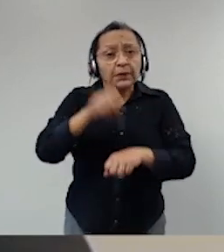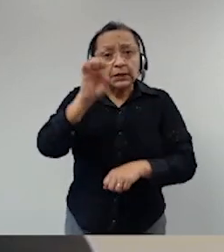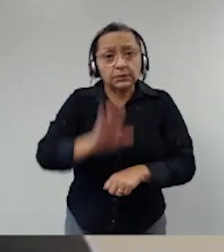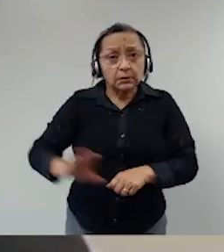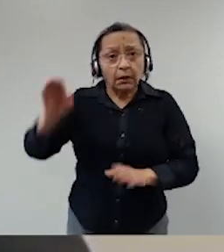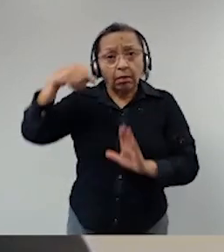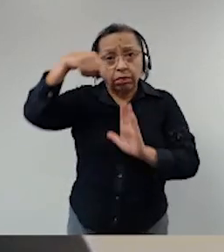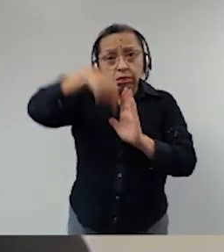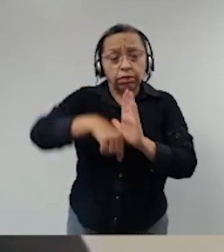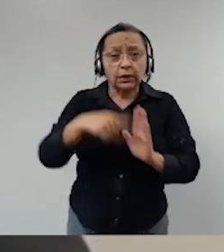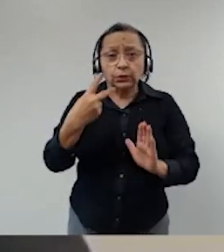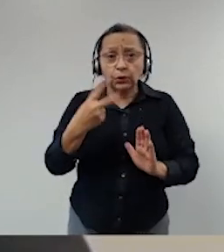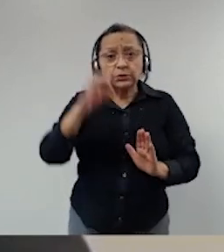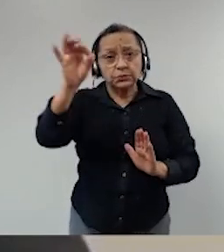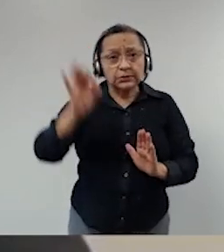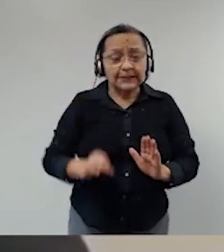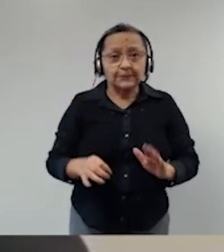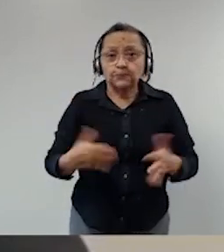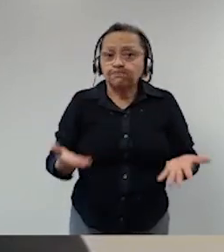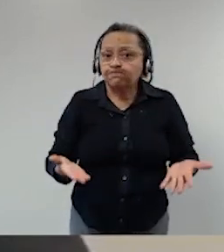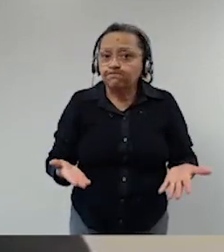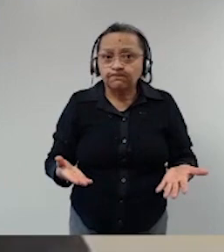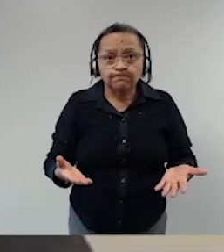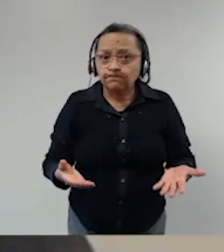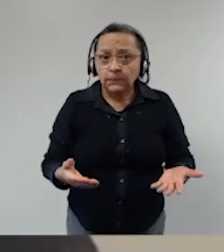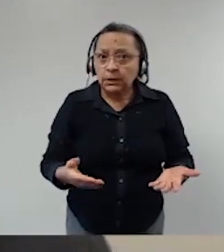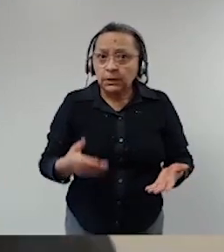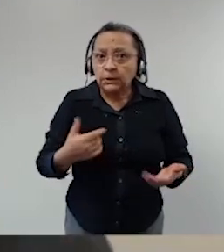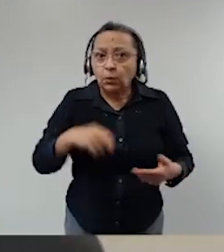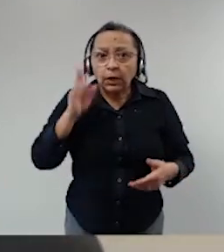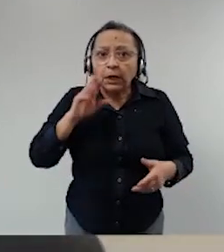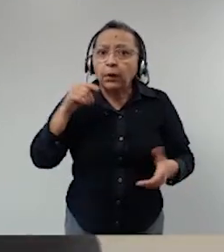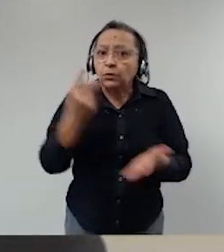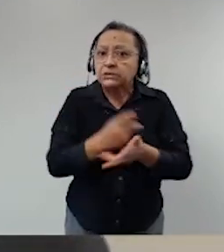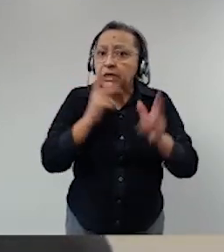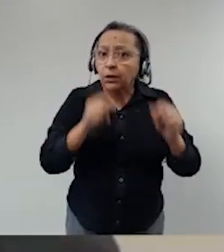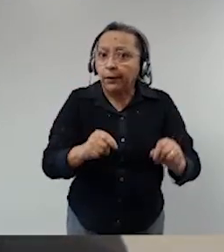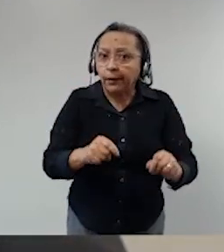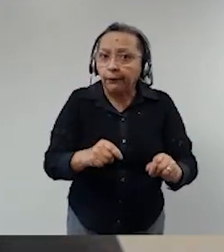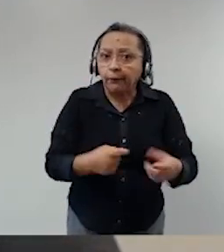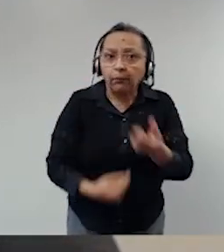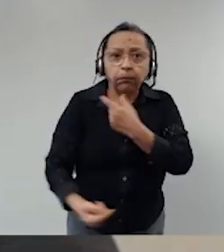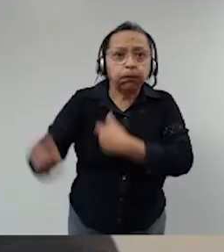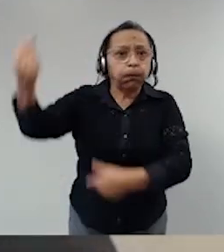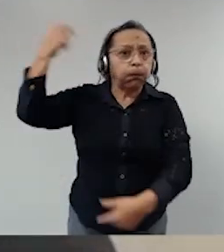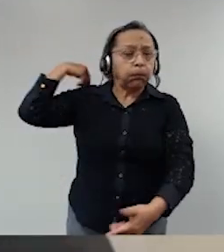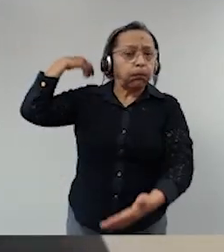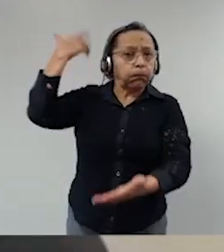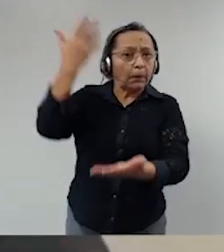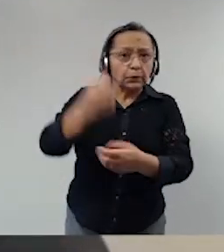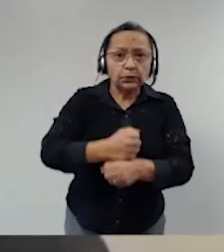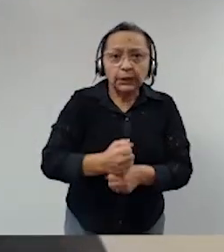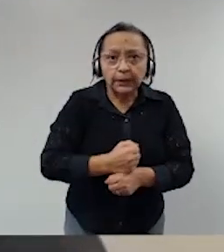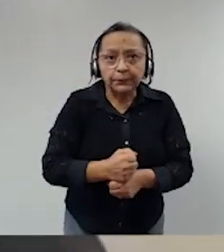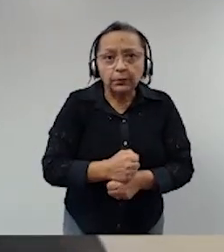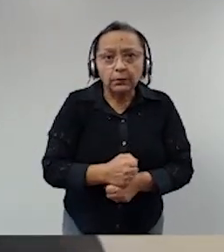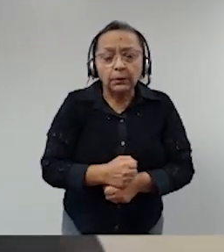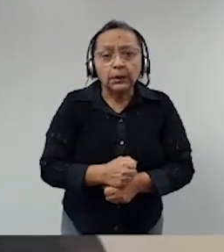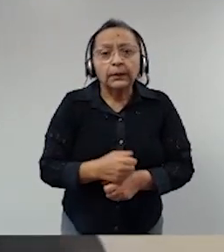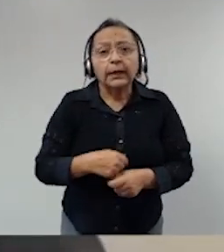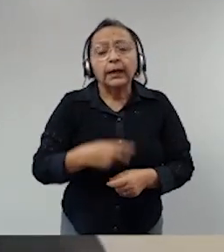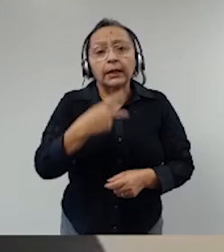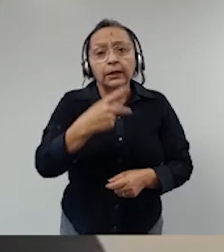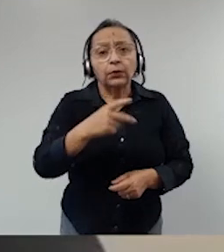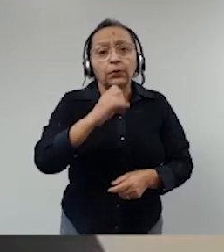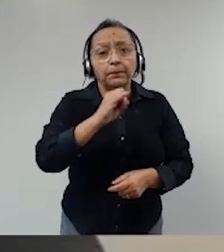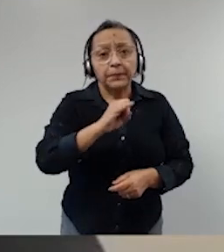12%, não há memória de uma queda tão grande, nem na Segunda Guerra Mundial. E o PIB de Portugal caiu 16%.